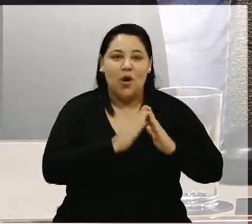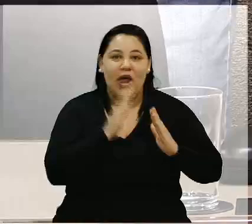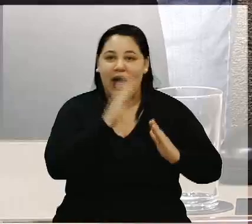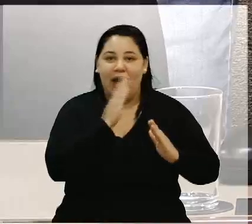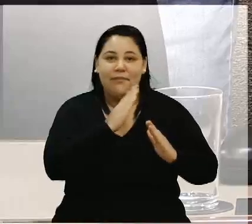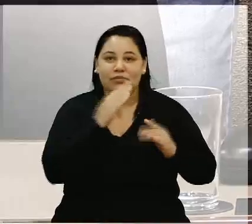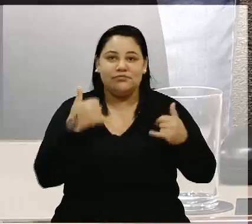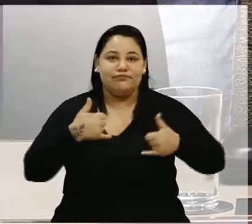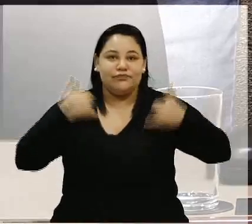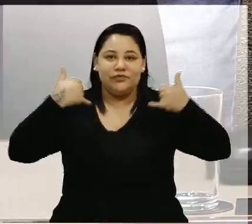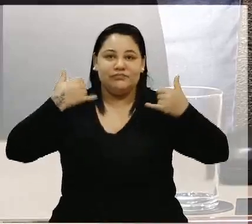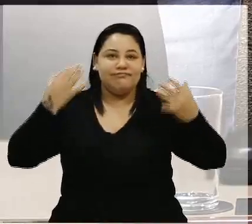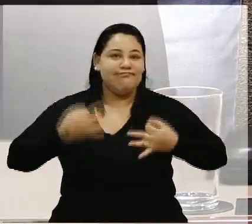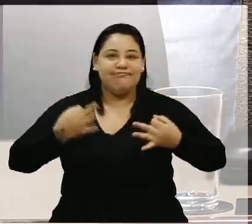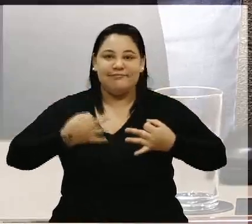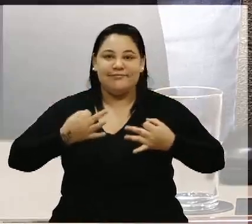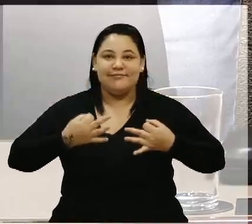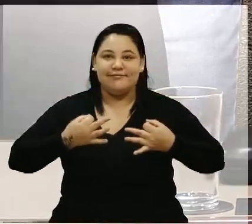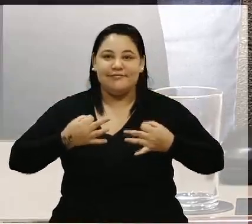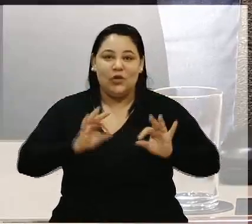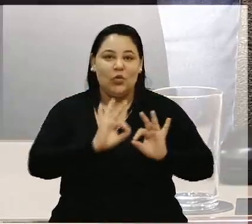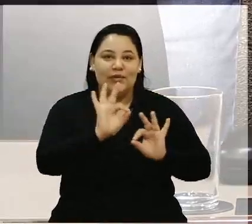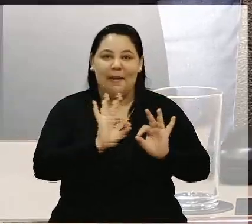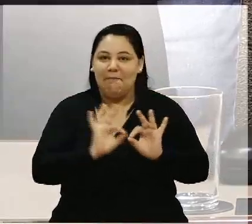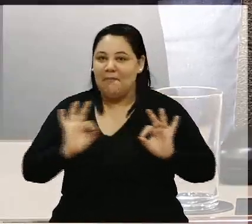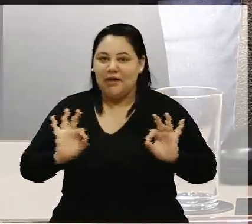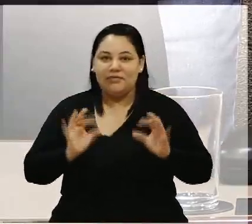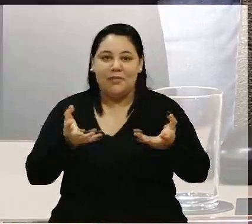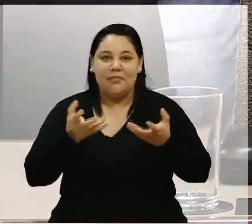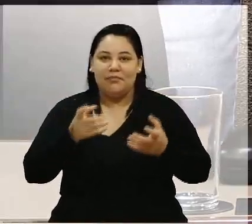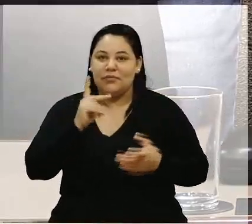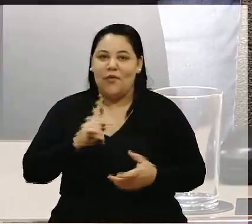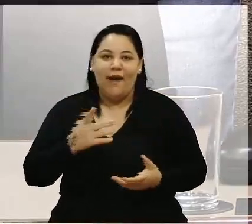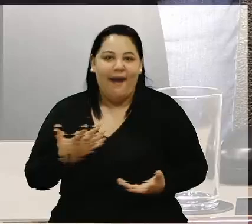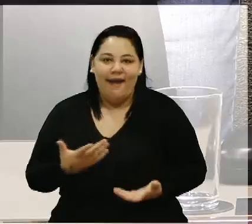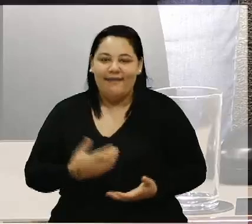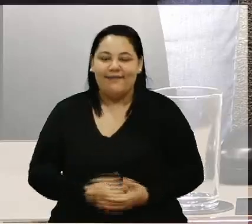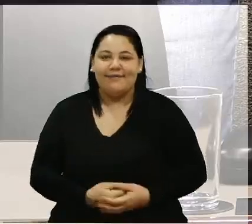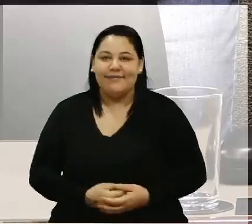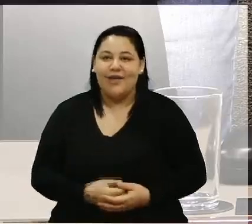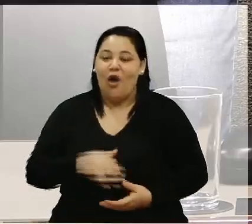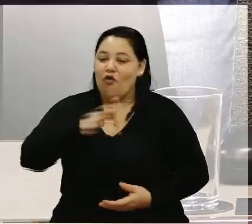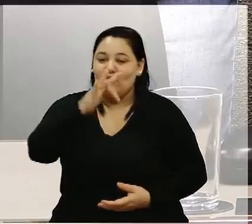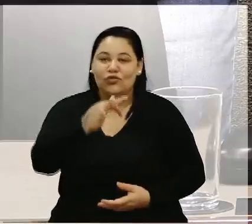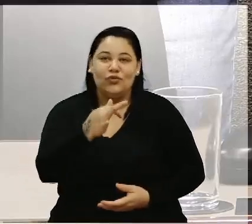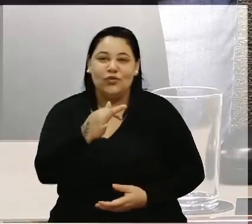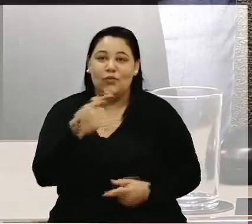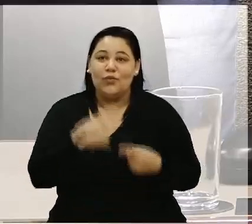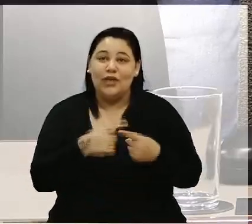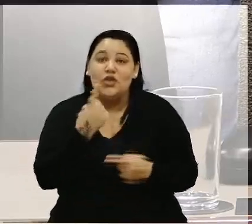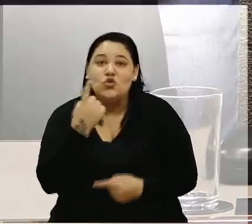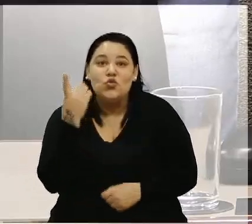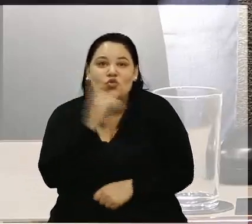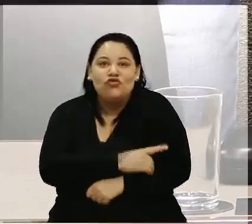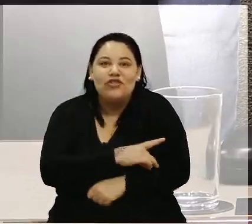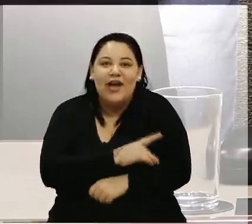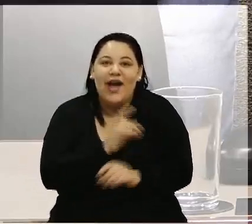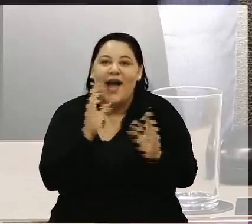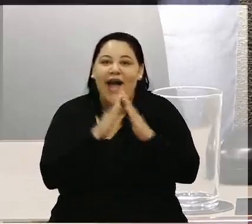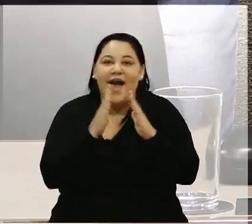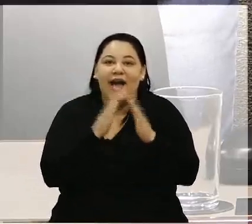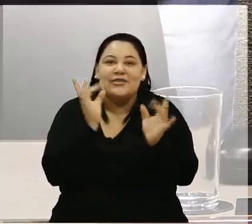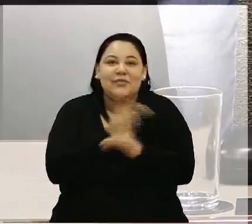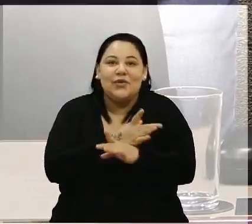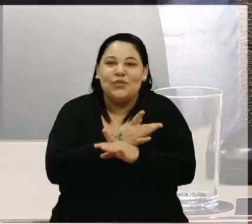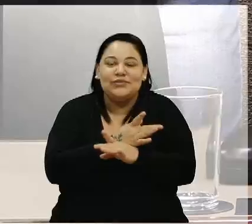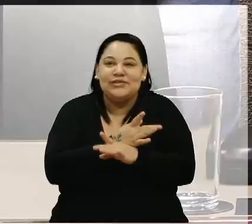luxo espetacular, com o tamanho que a pessoa quiser. Então é o futuro, porque de um dia para o outro tu tá com a casa pronta. Exatamente. Não tem que ficar esperar 3, 4,